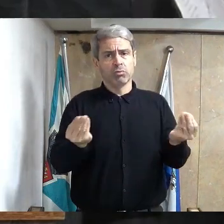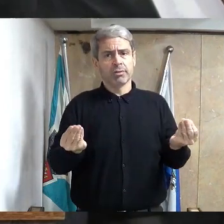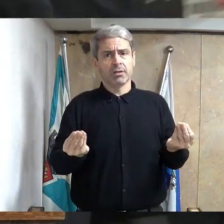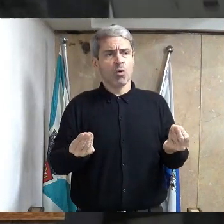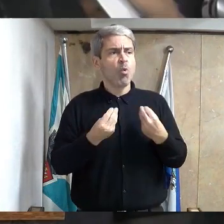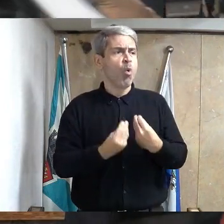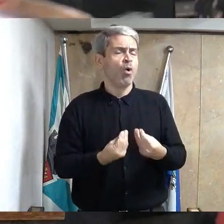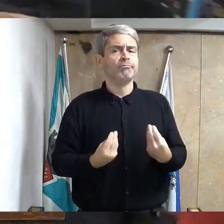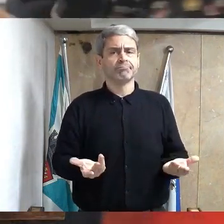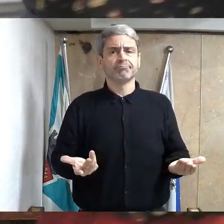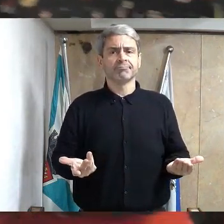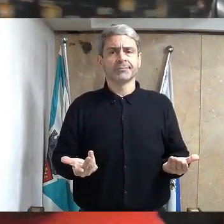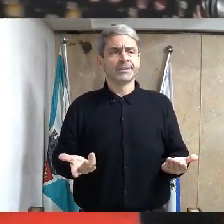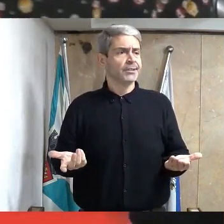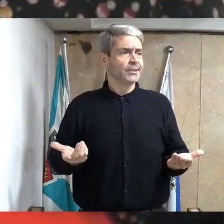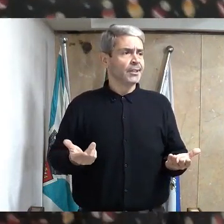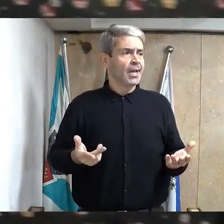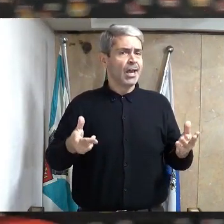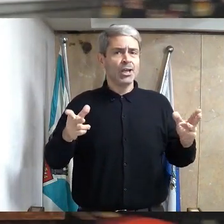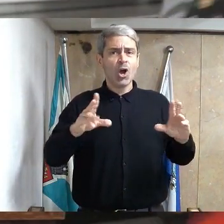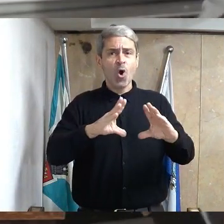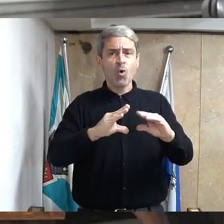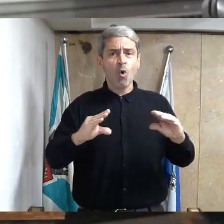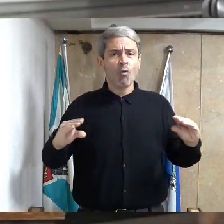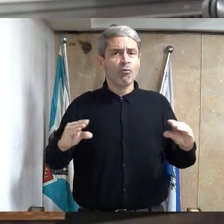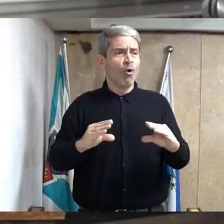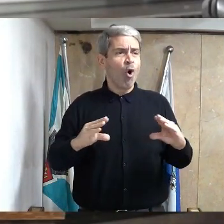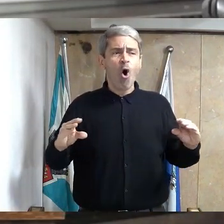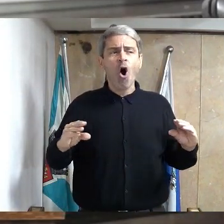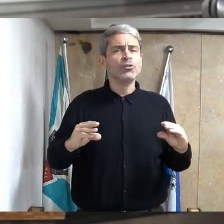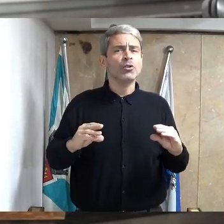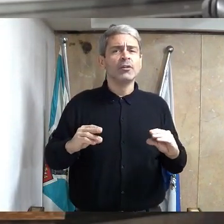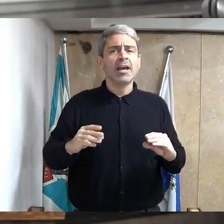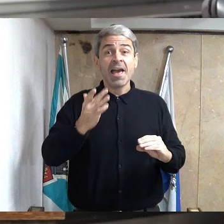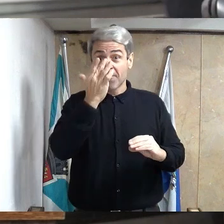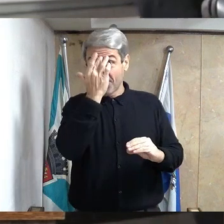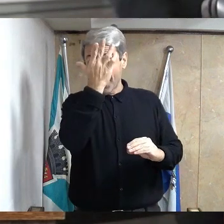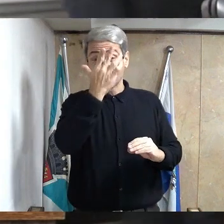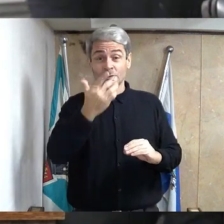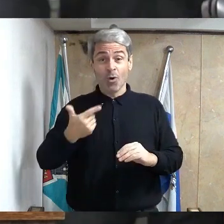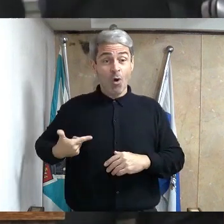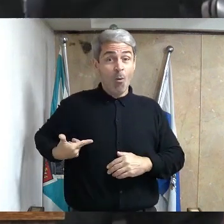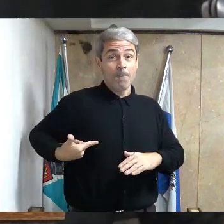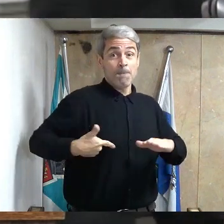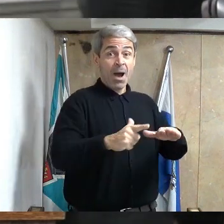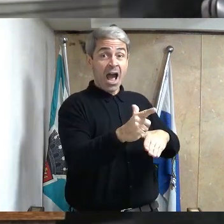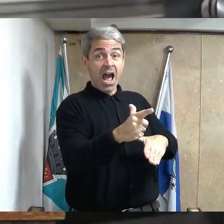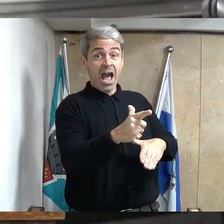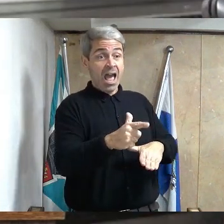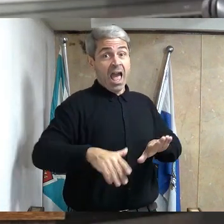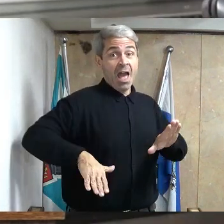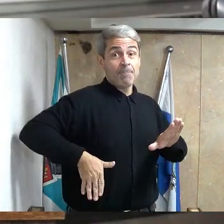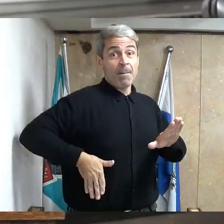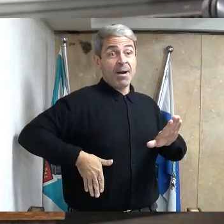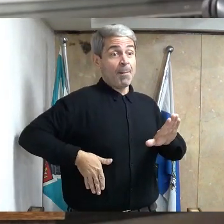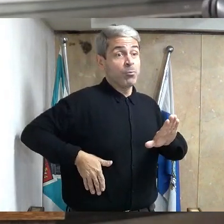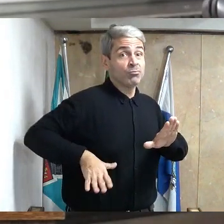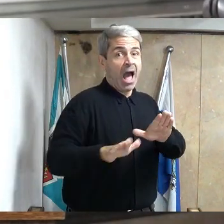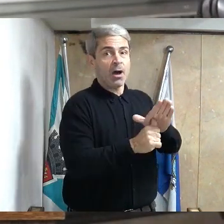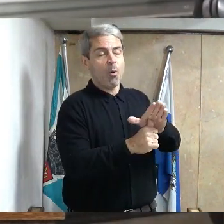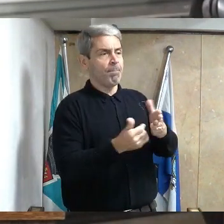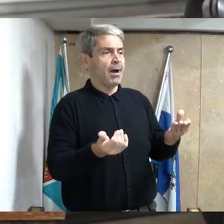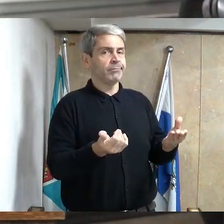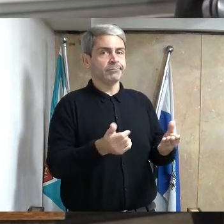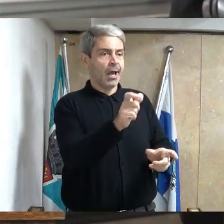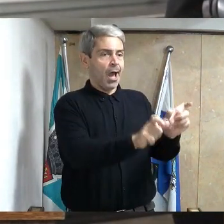um conforto aos meliantes que já atacam as nossas famílias nas ruas.